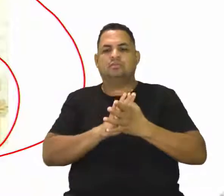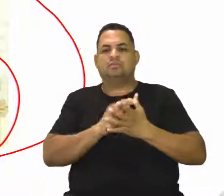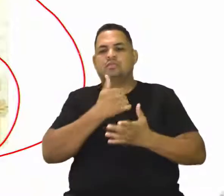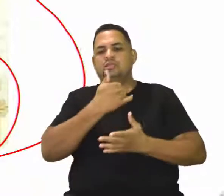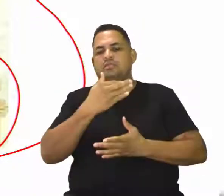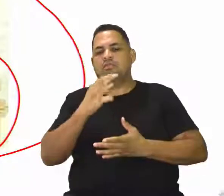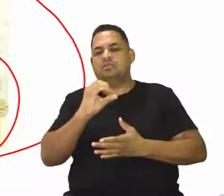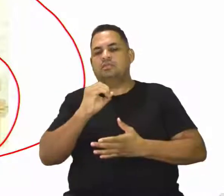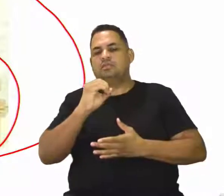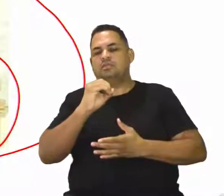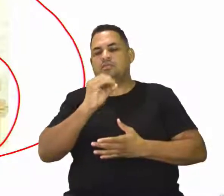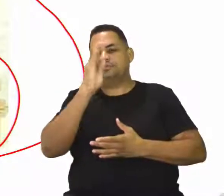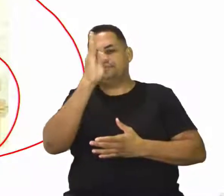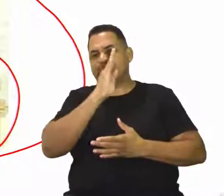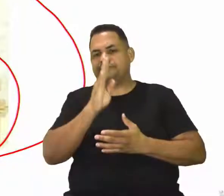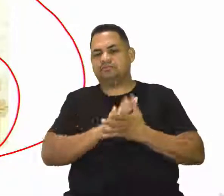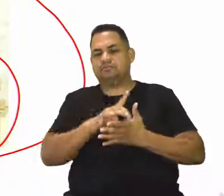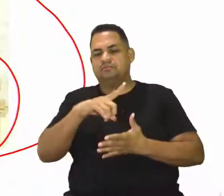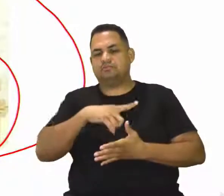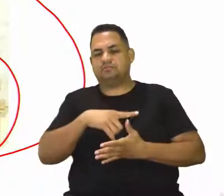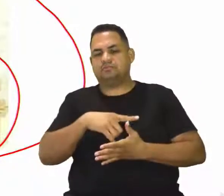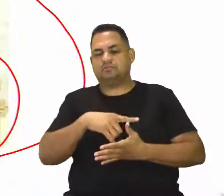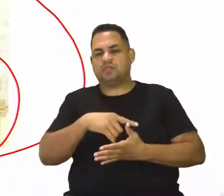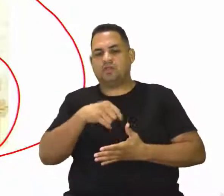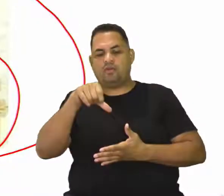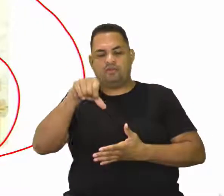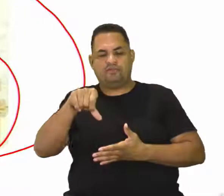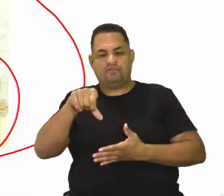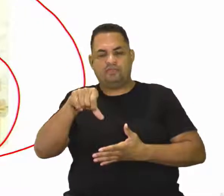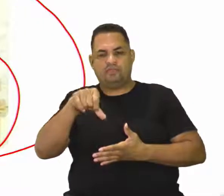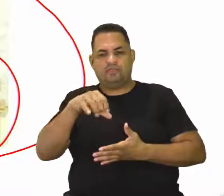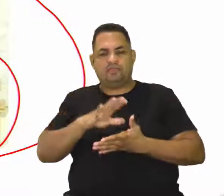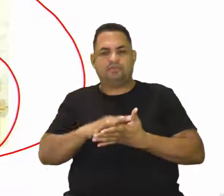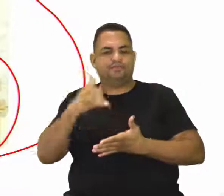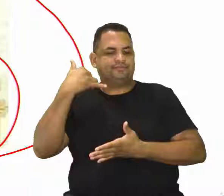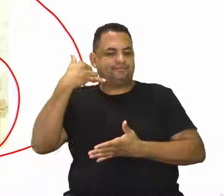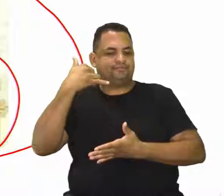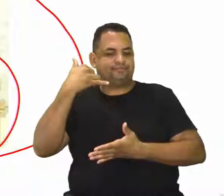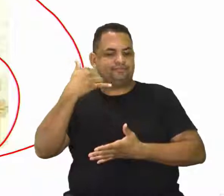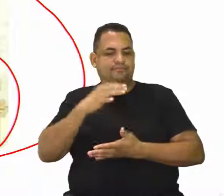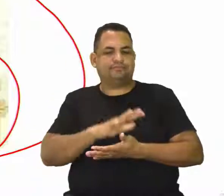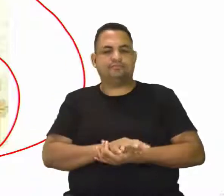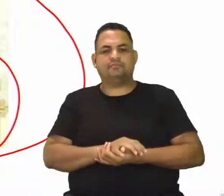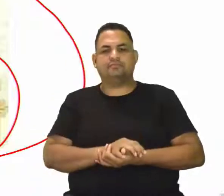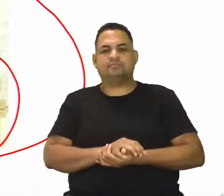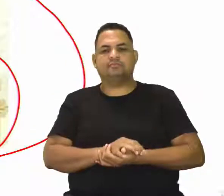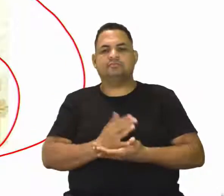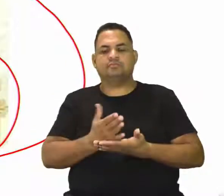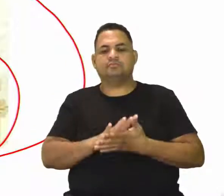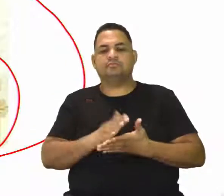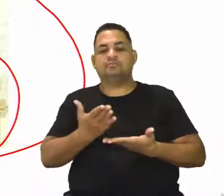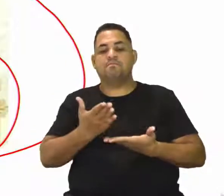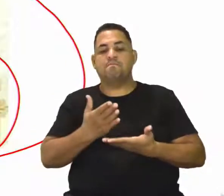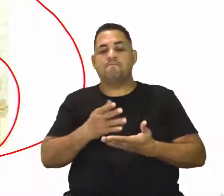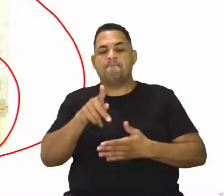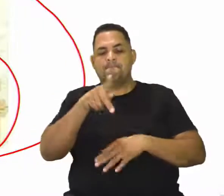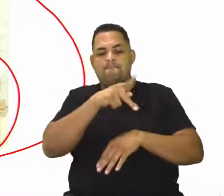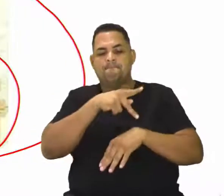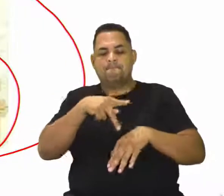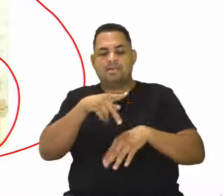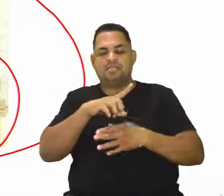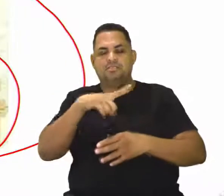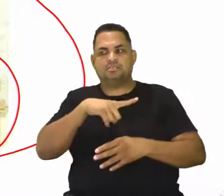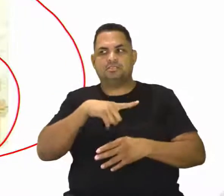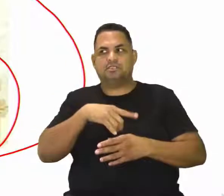brasileiros, 9 têm celulares. Nós somos um país que mais consumimos celular no